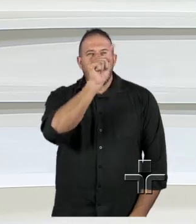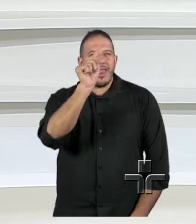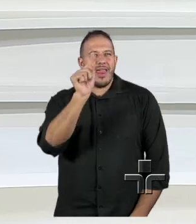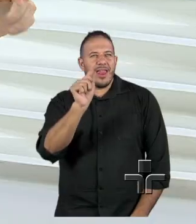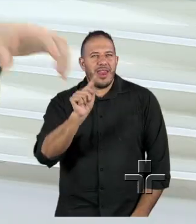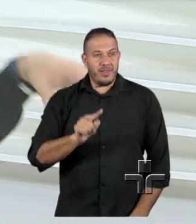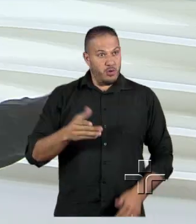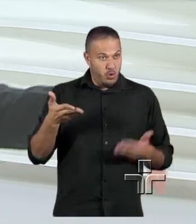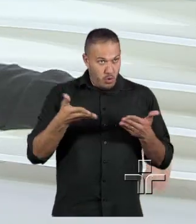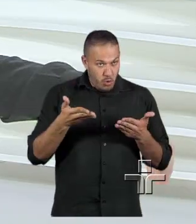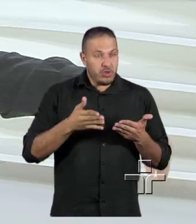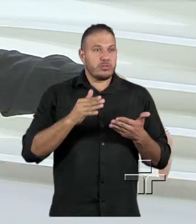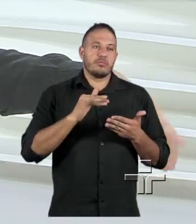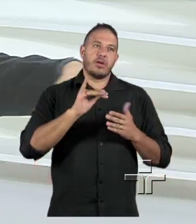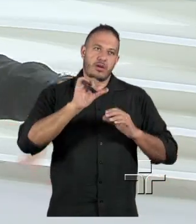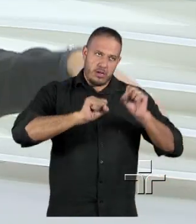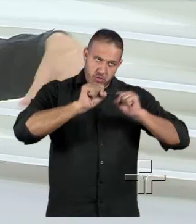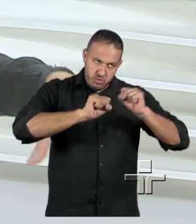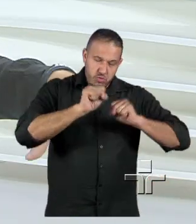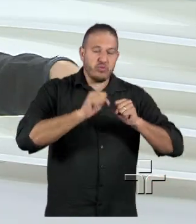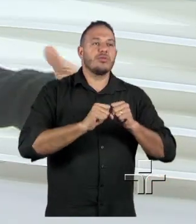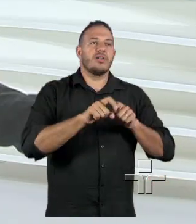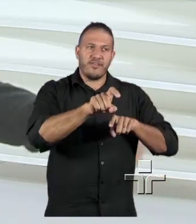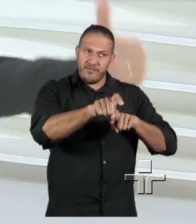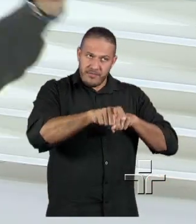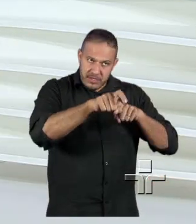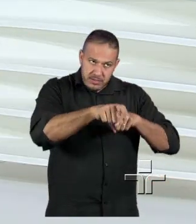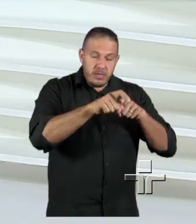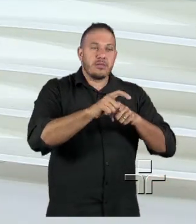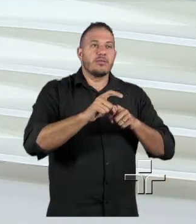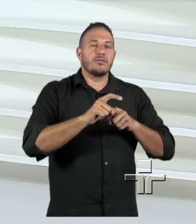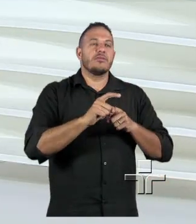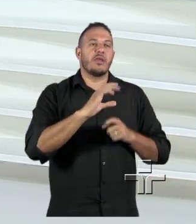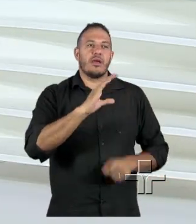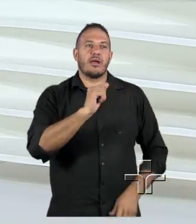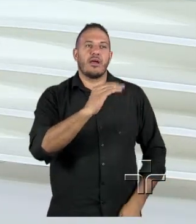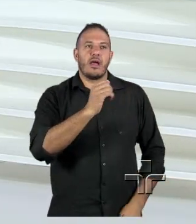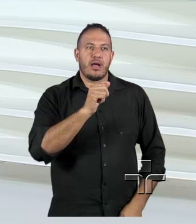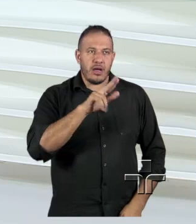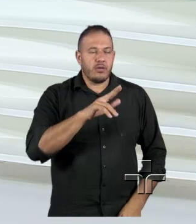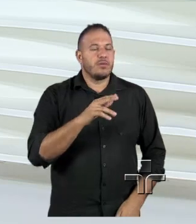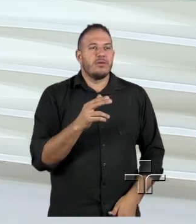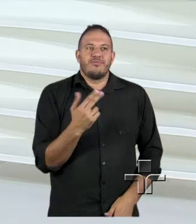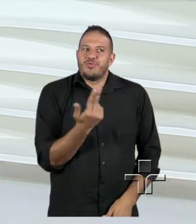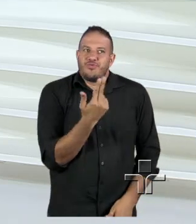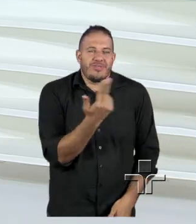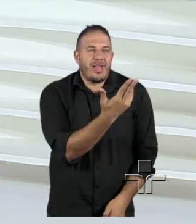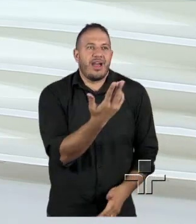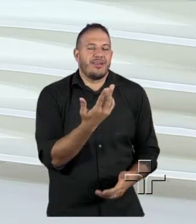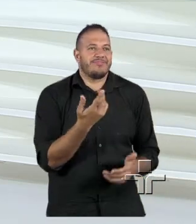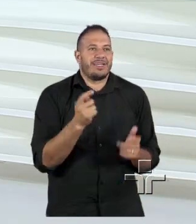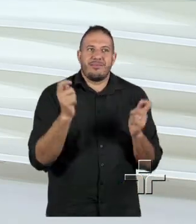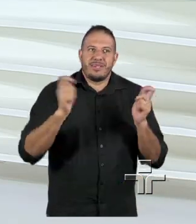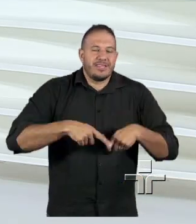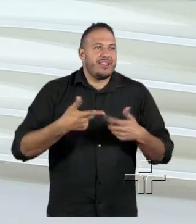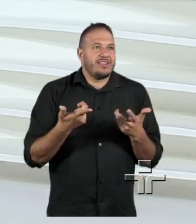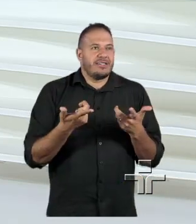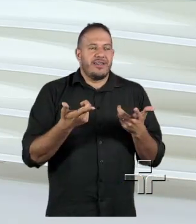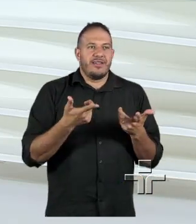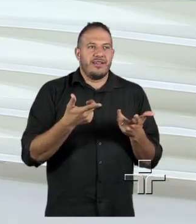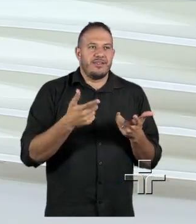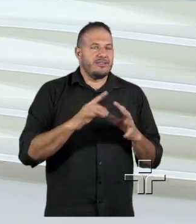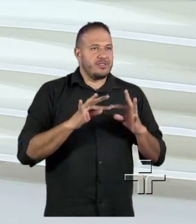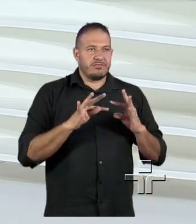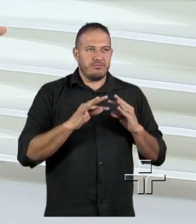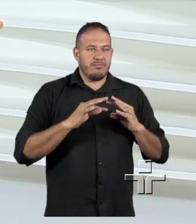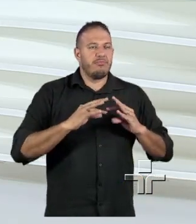Hoje a indústria, as fazendas de cacau não dão conta da capacidade instalada de